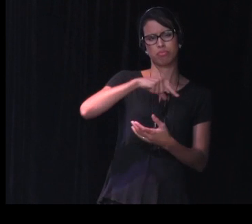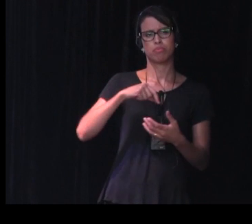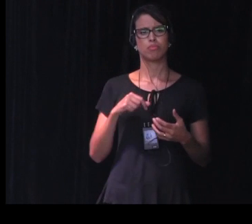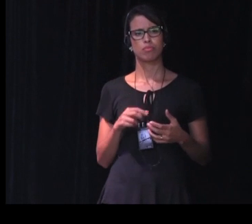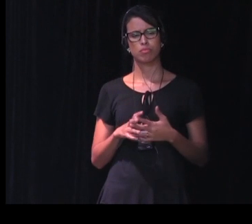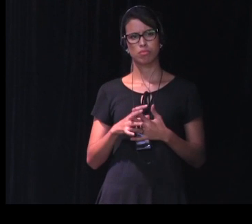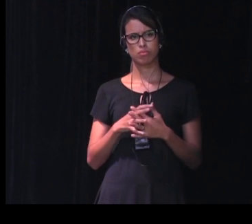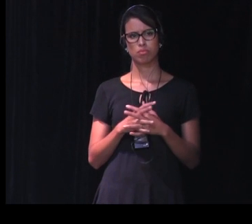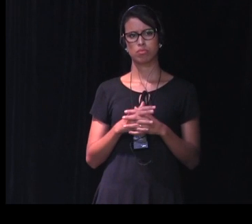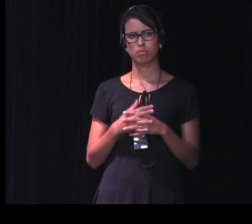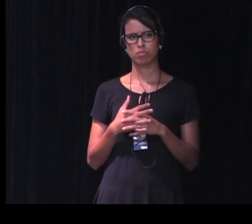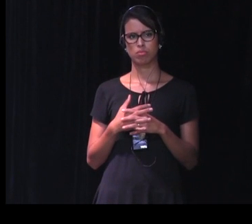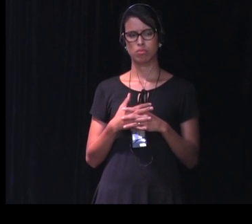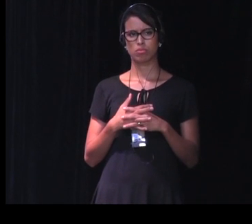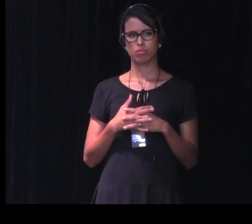árvores.